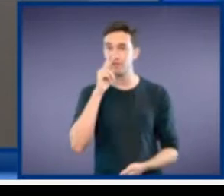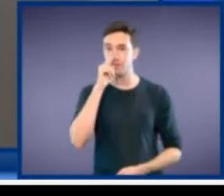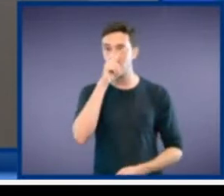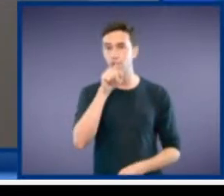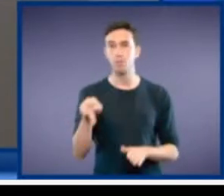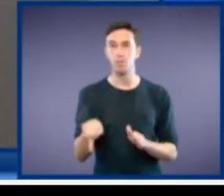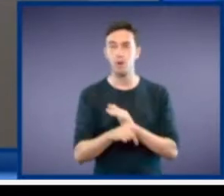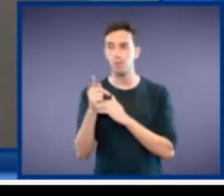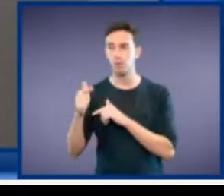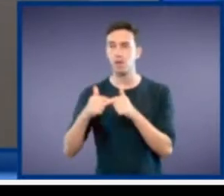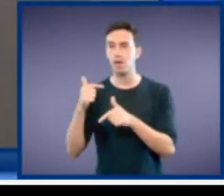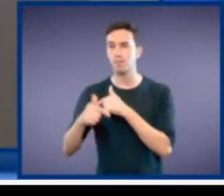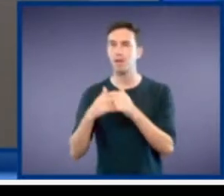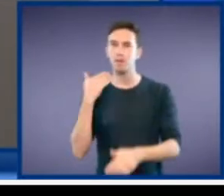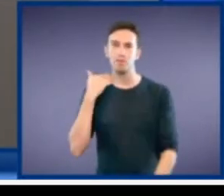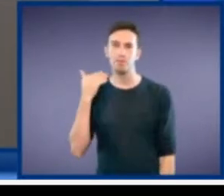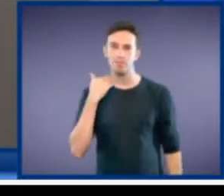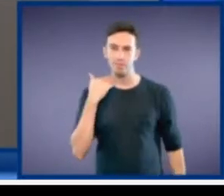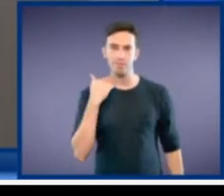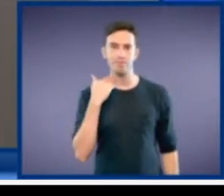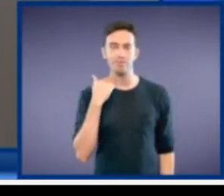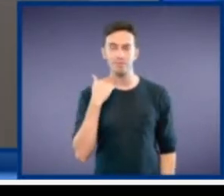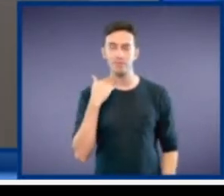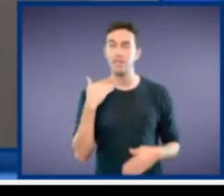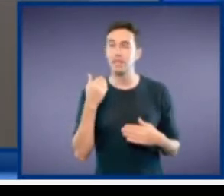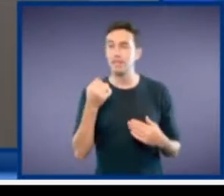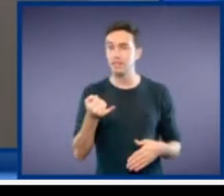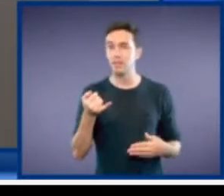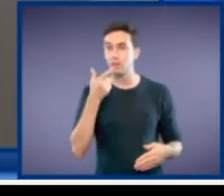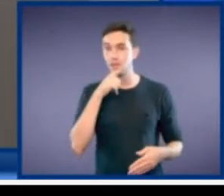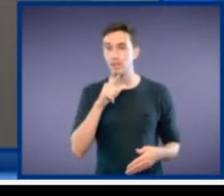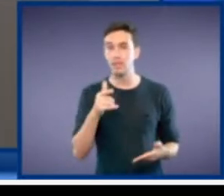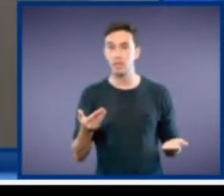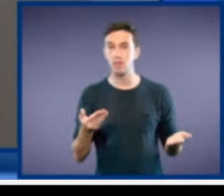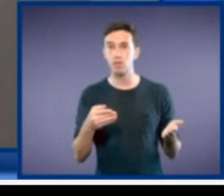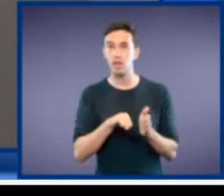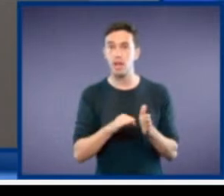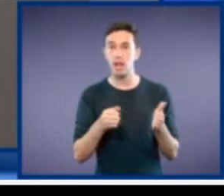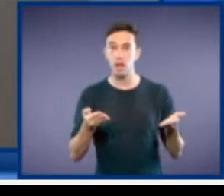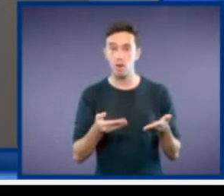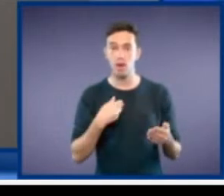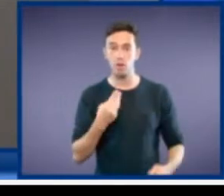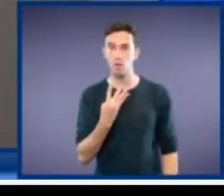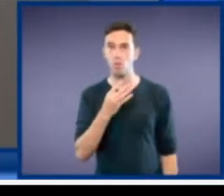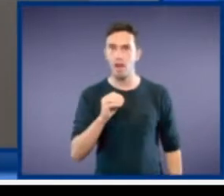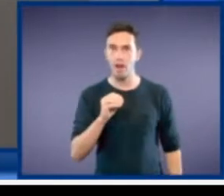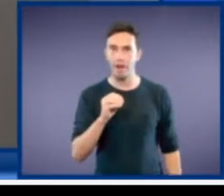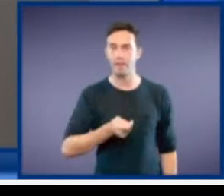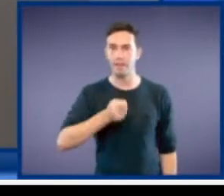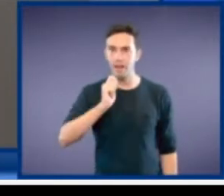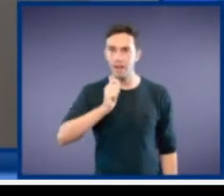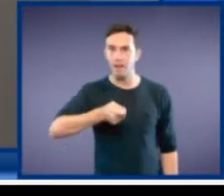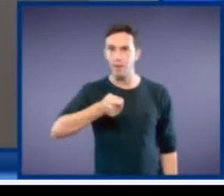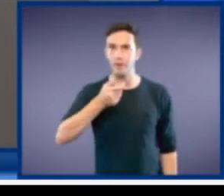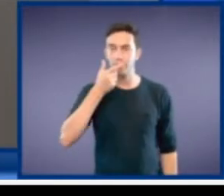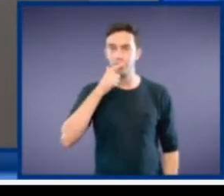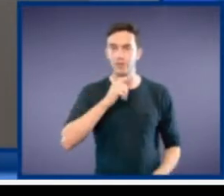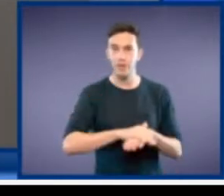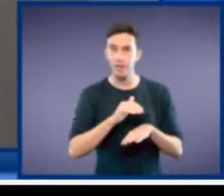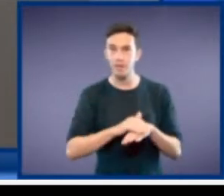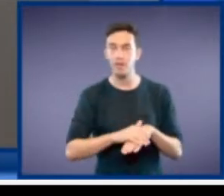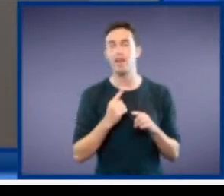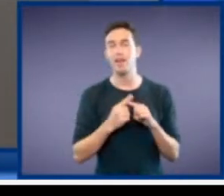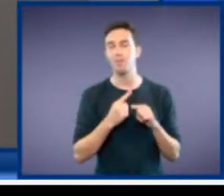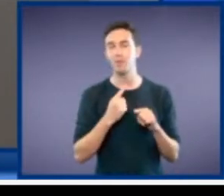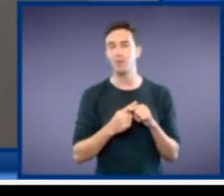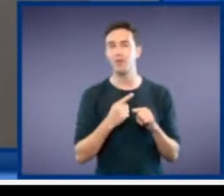banco. E se chegamos aqui hoje com 40 leilões realizados, é porque